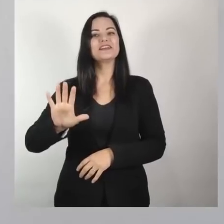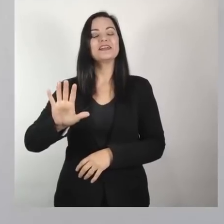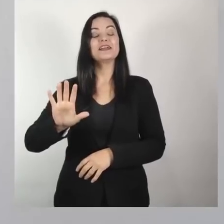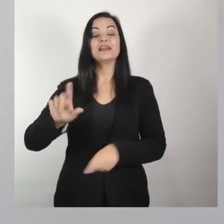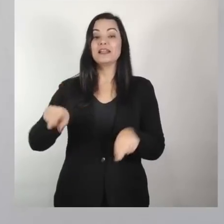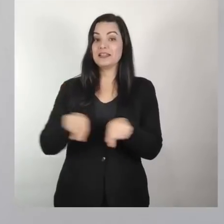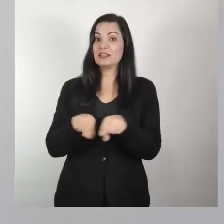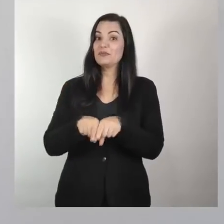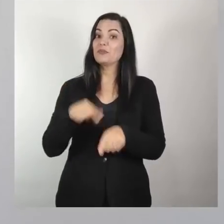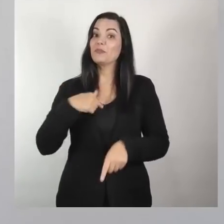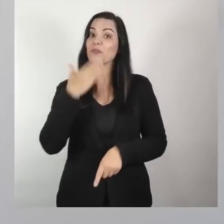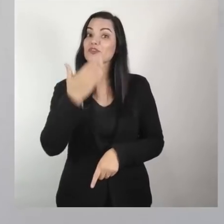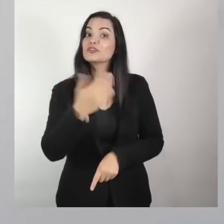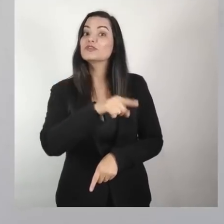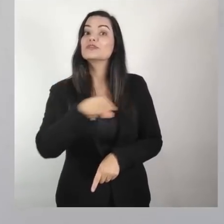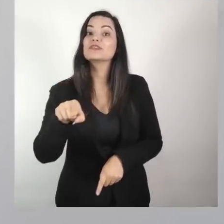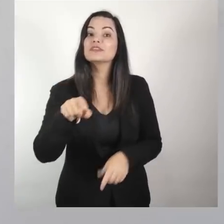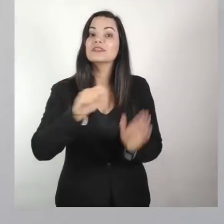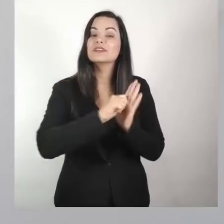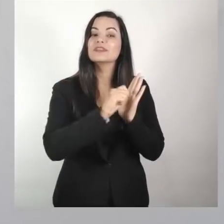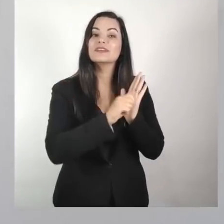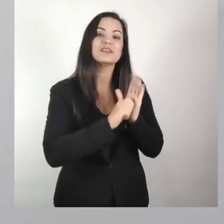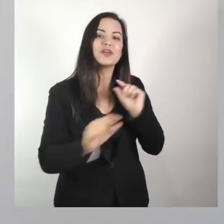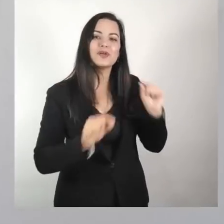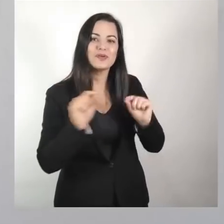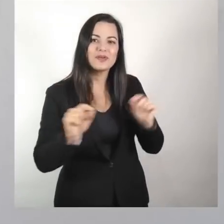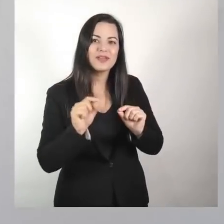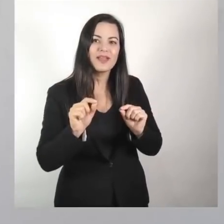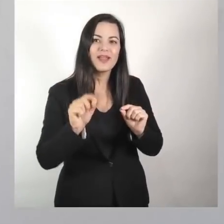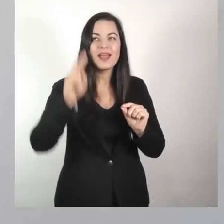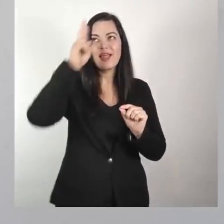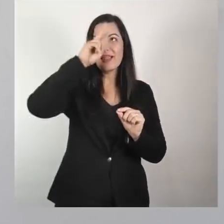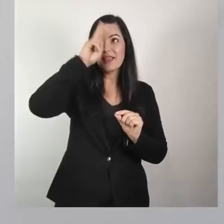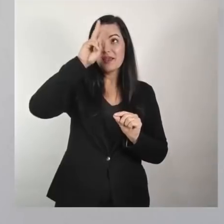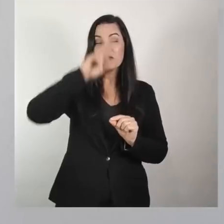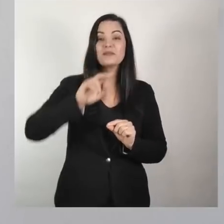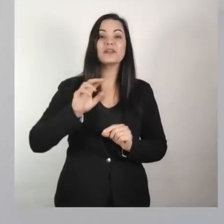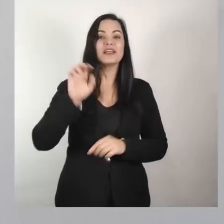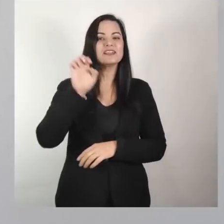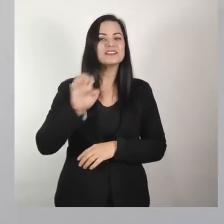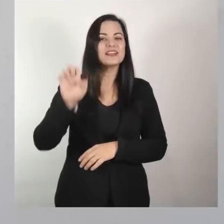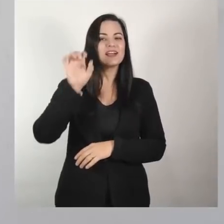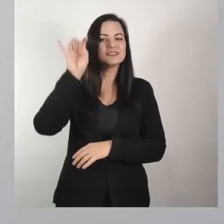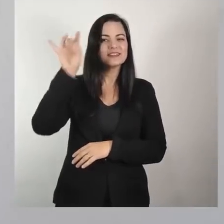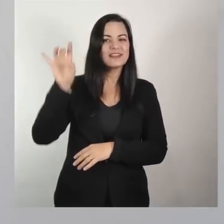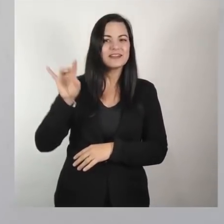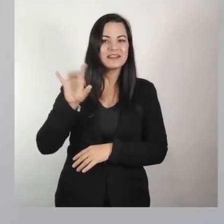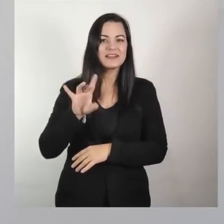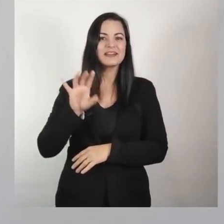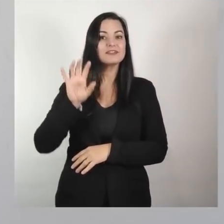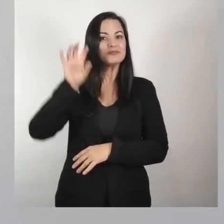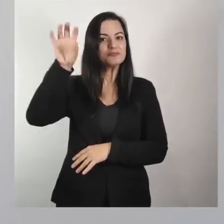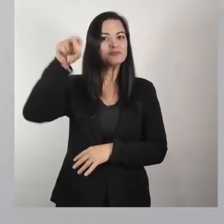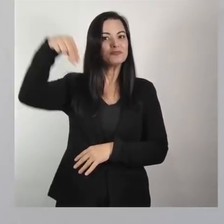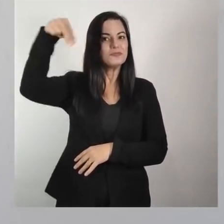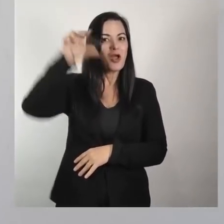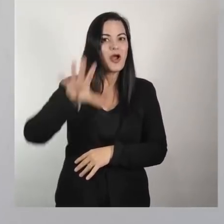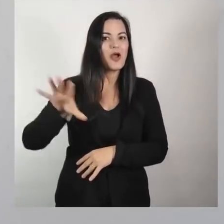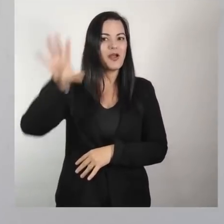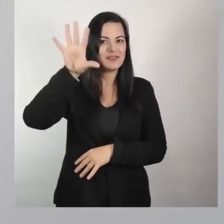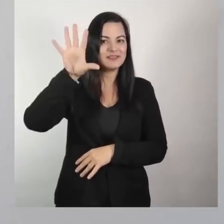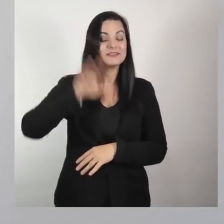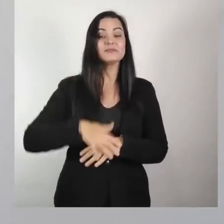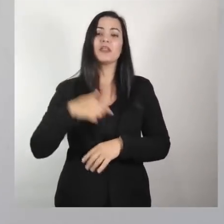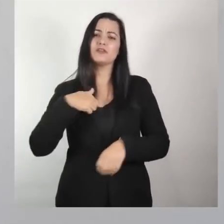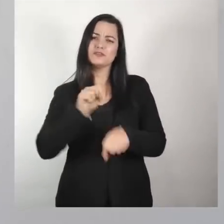vocês também fizessem esse registro considerando os estados da região Nordeste.